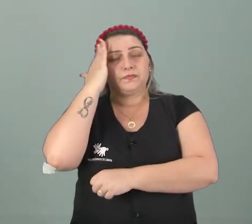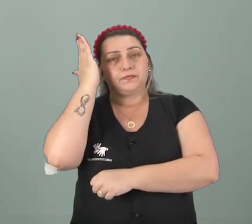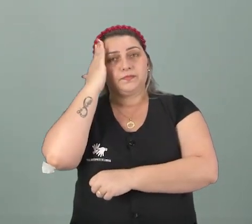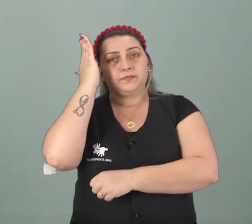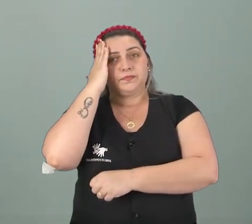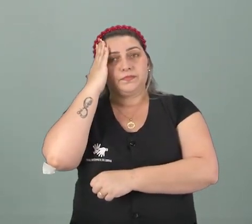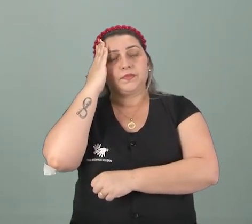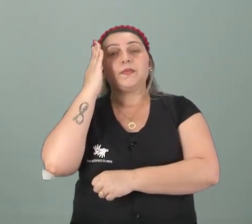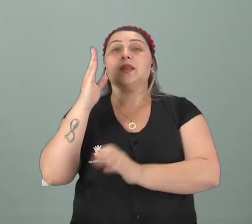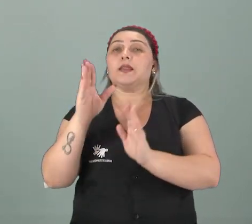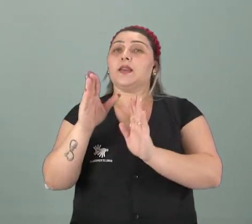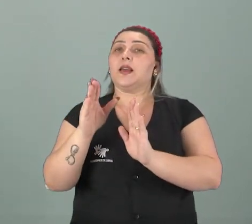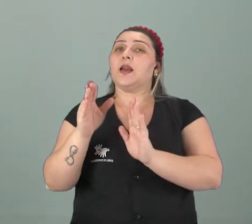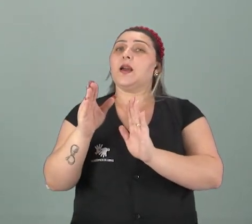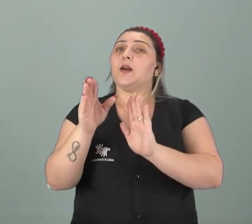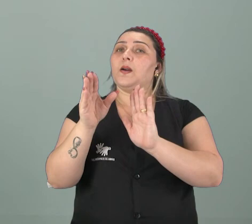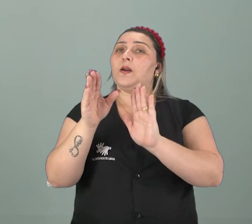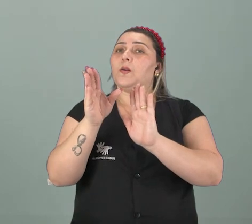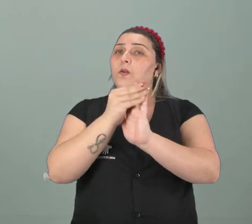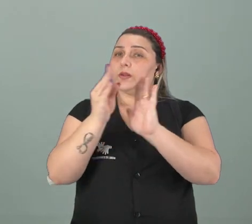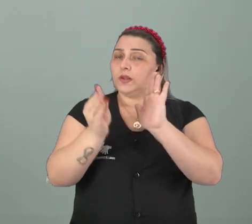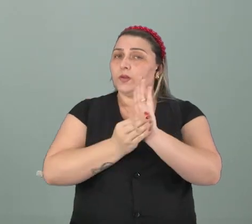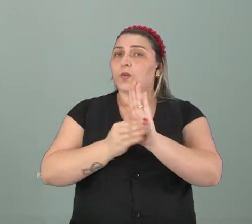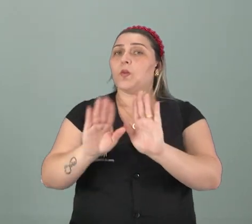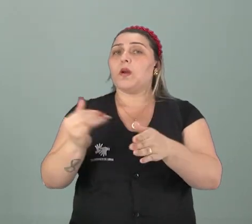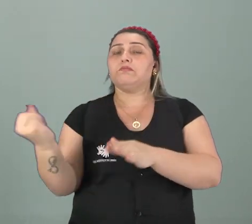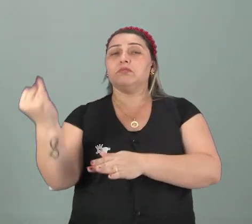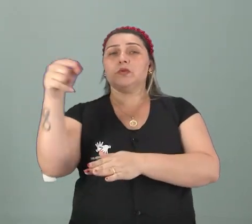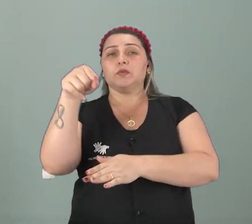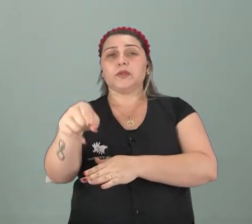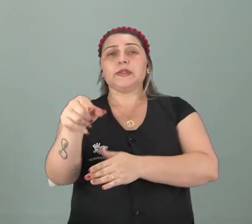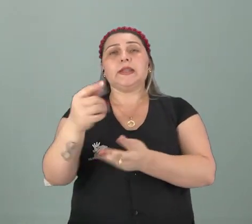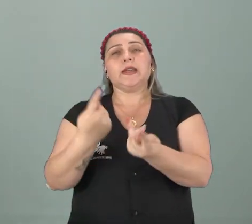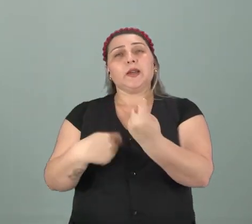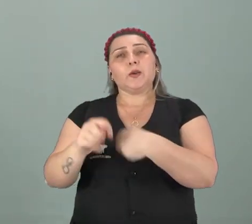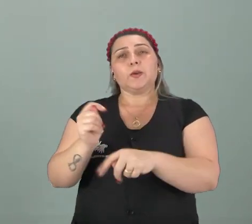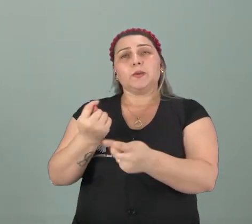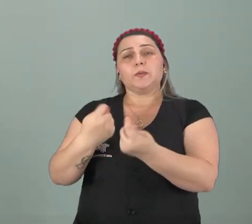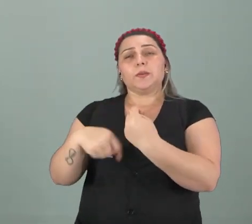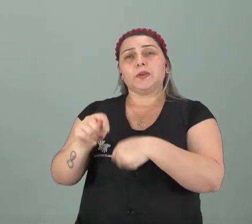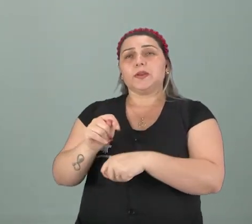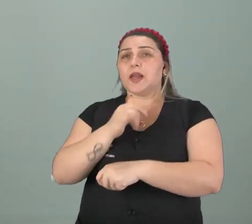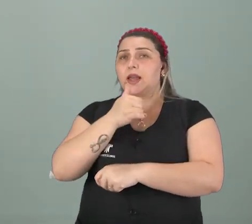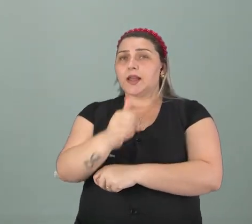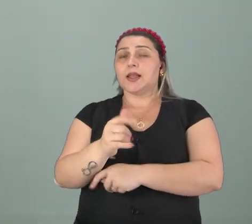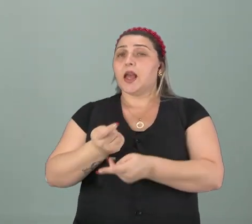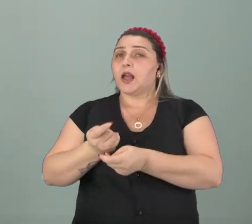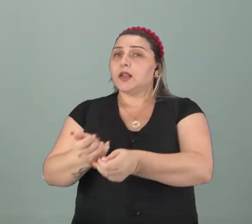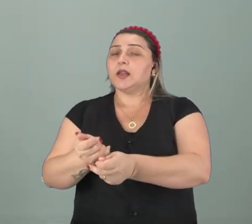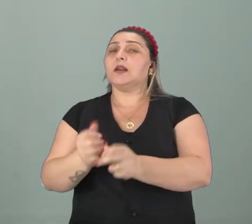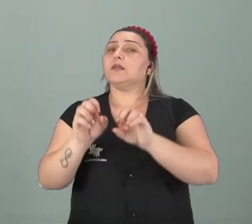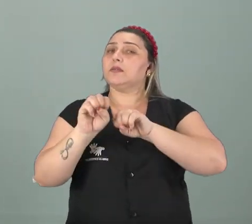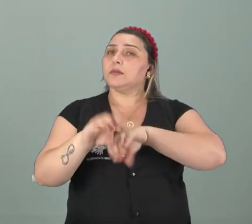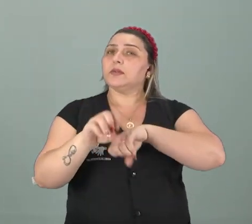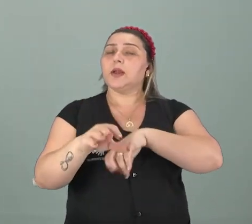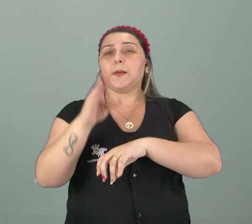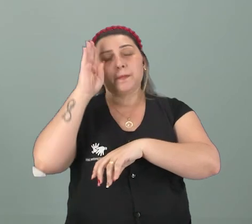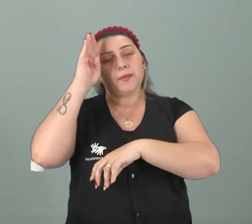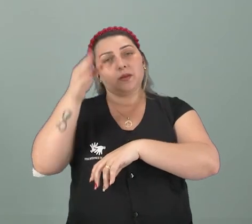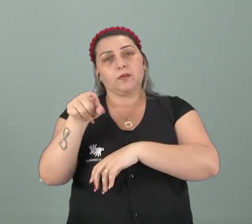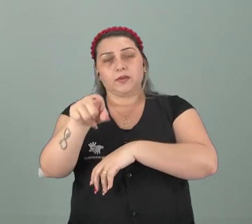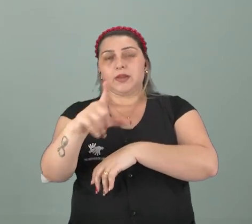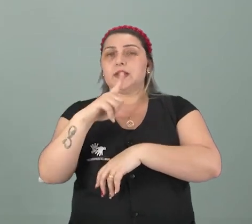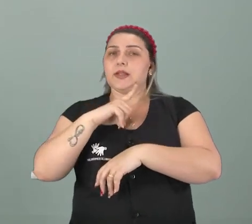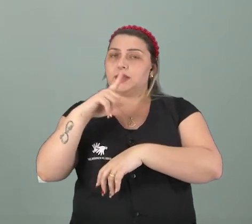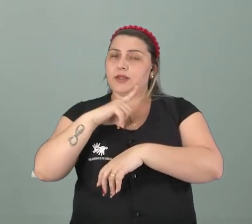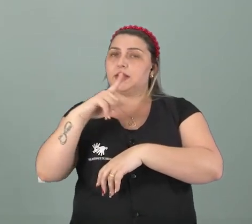entendido, né, o ponto principal da aula, qual a importância de você economizar energia, as dicas que foram dadas e principalmente que